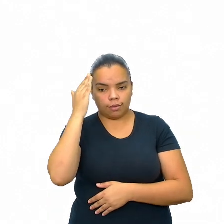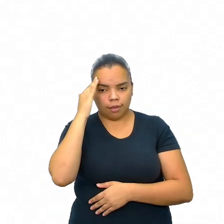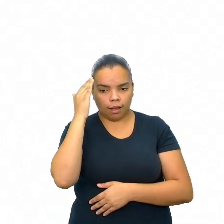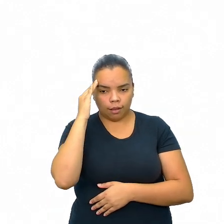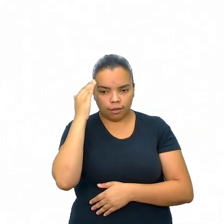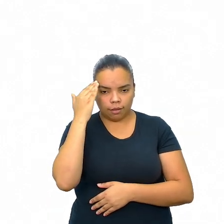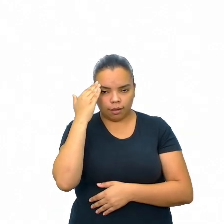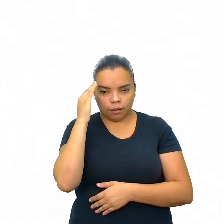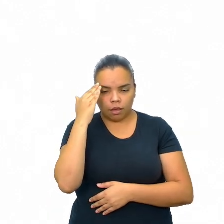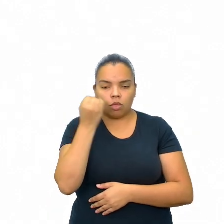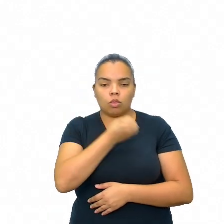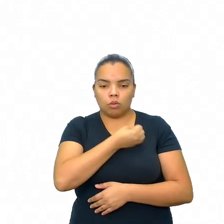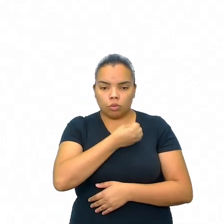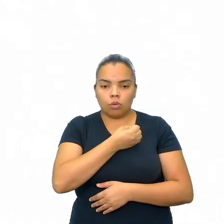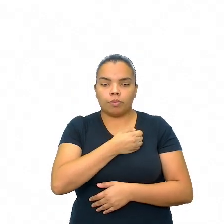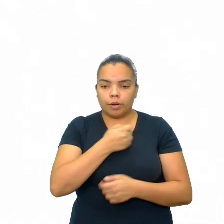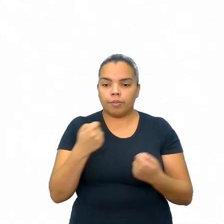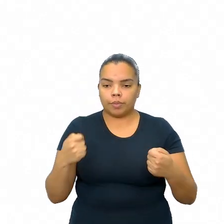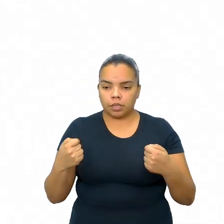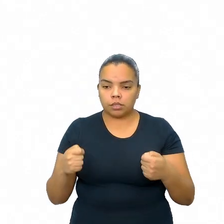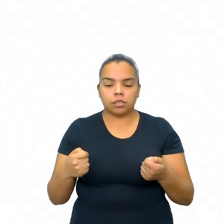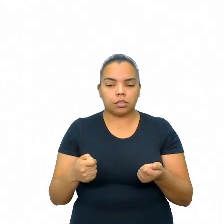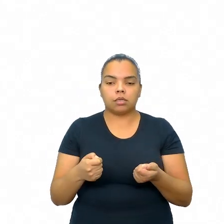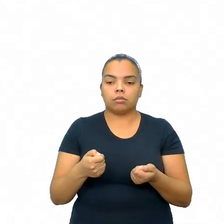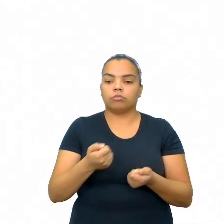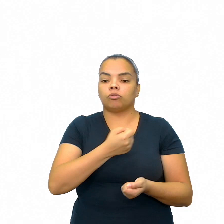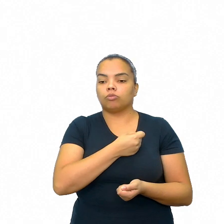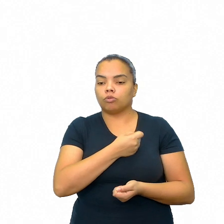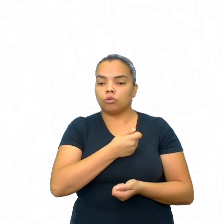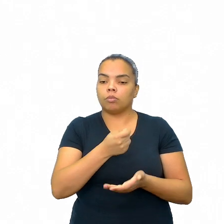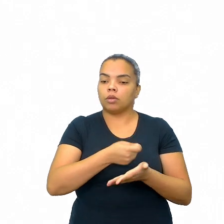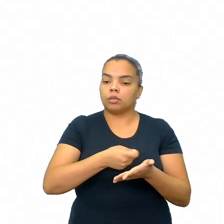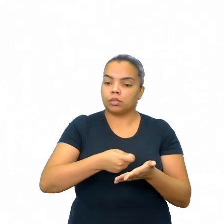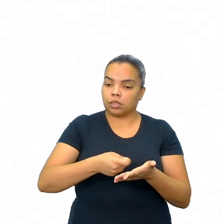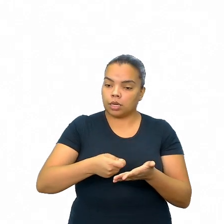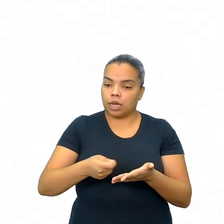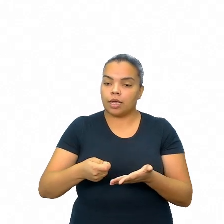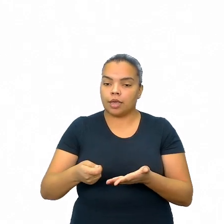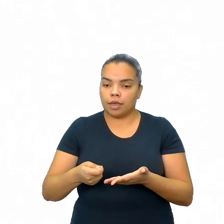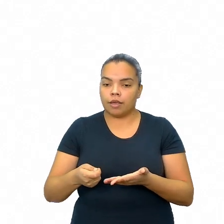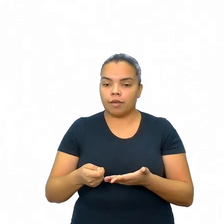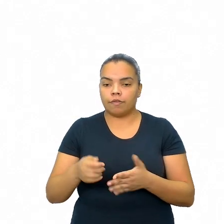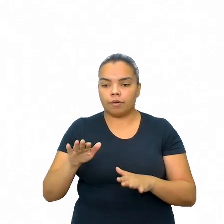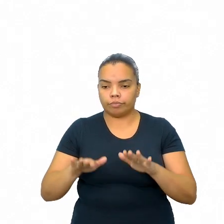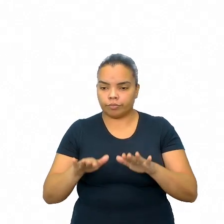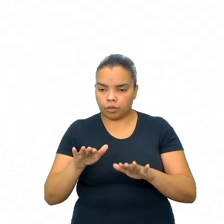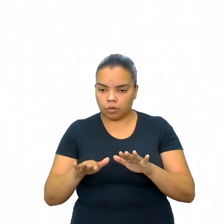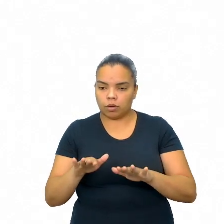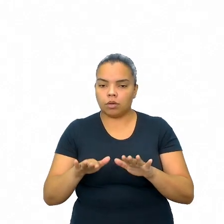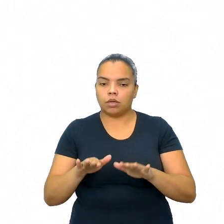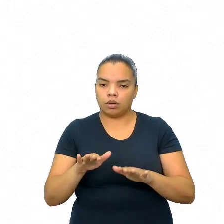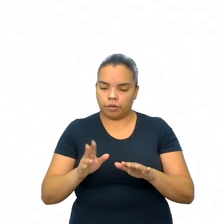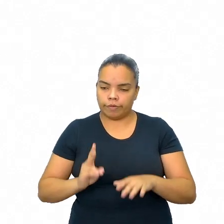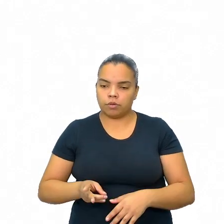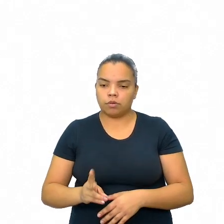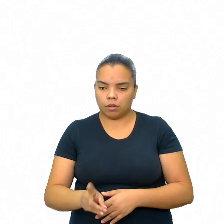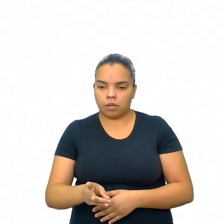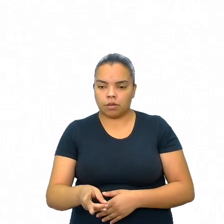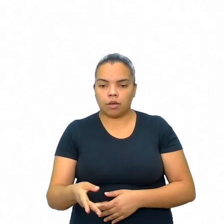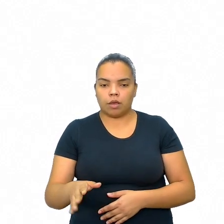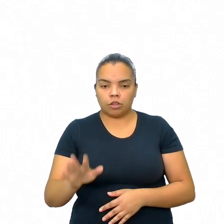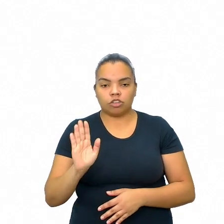escrever números é necessário utilizar algarismos. Escrevem de forma convencional alguns números frequentes e